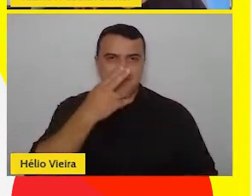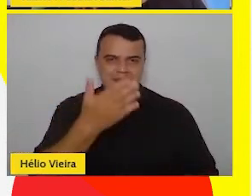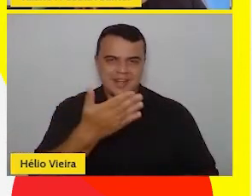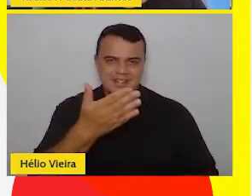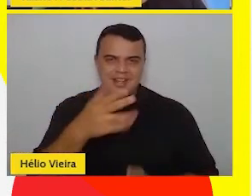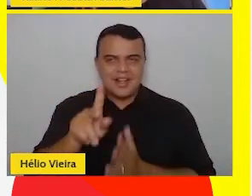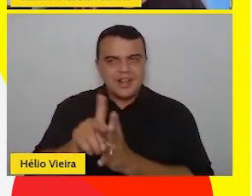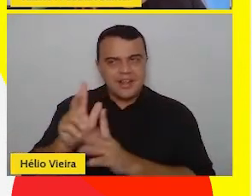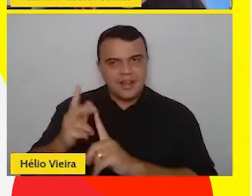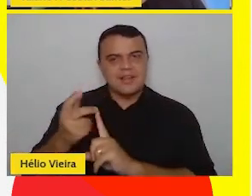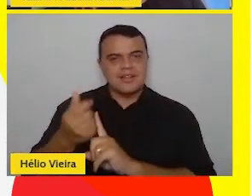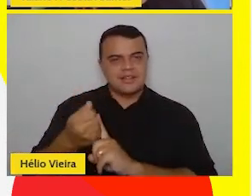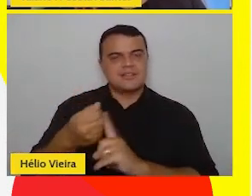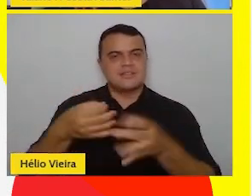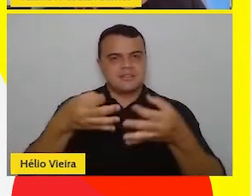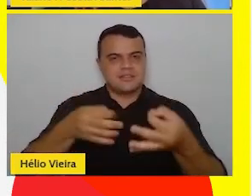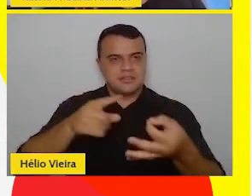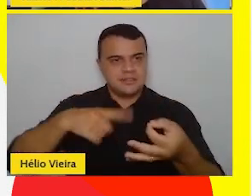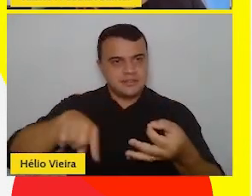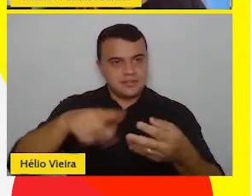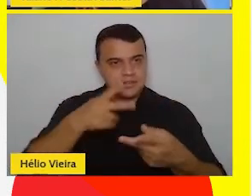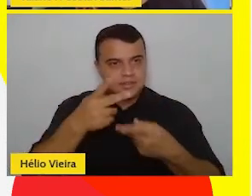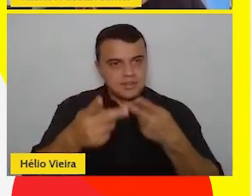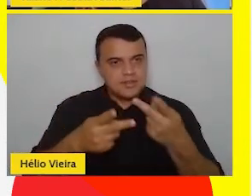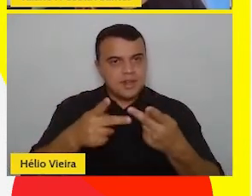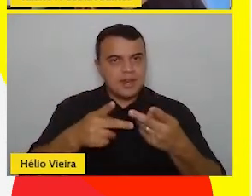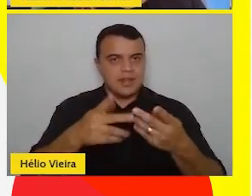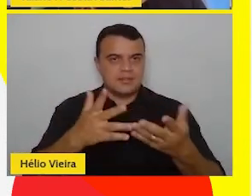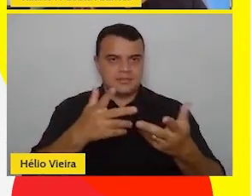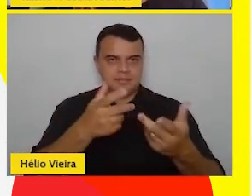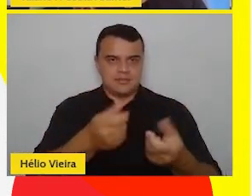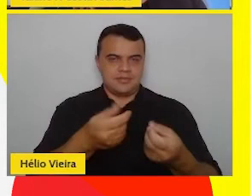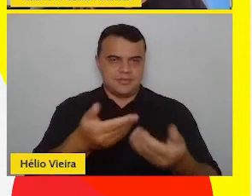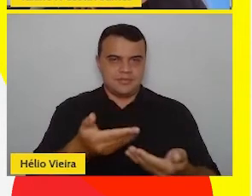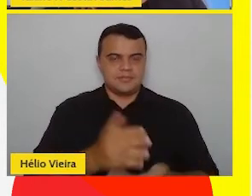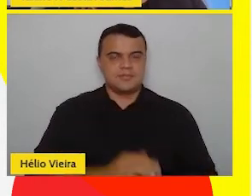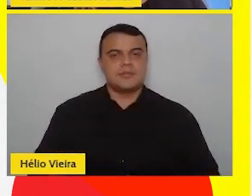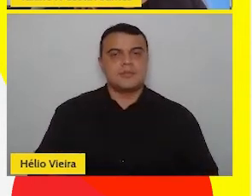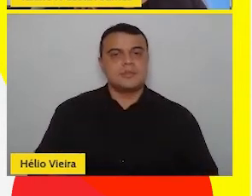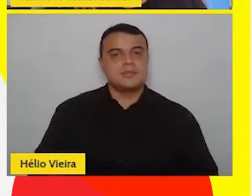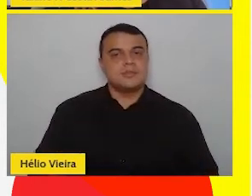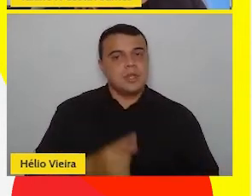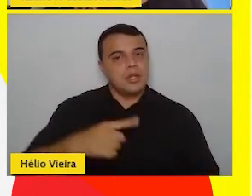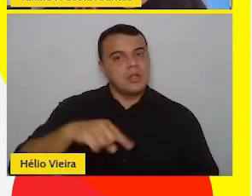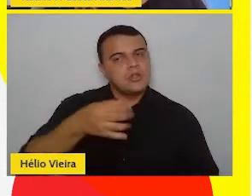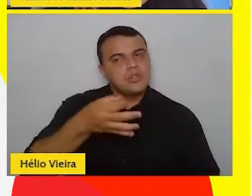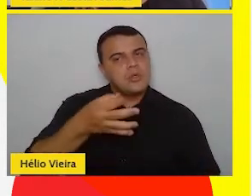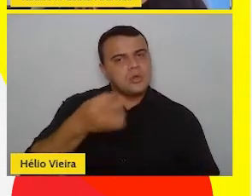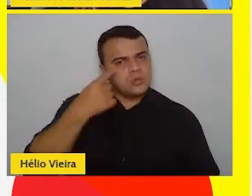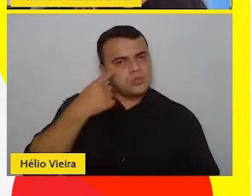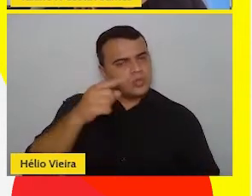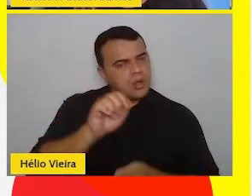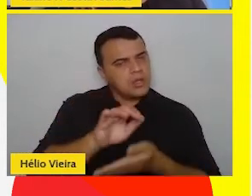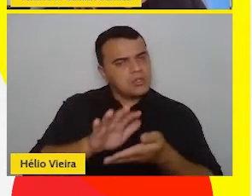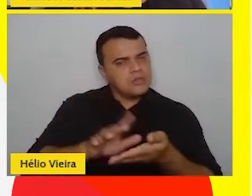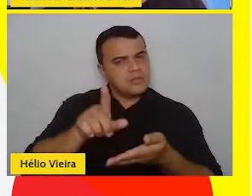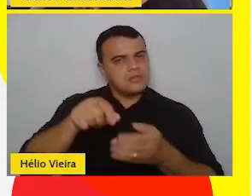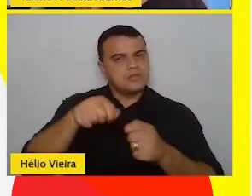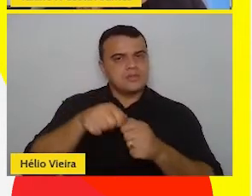obra de arte, né, para a gente trazer um pouquinho mais de peso. Então, essa é a sugestão para trabalhar